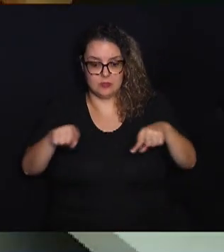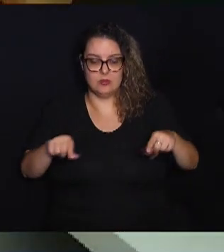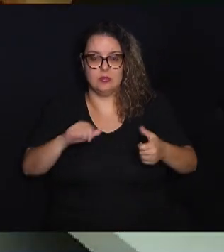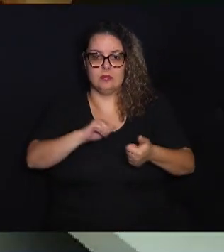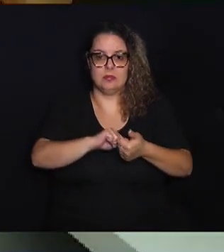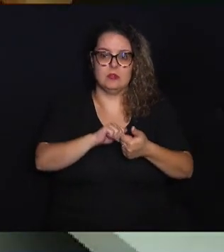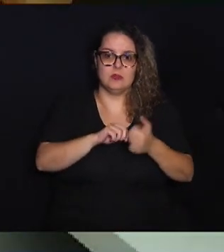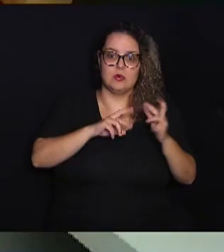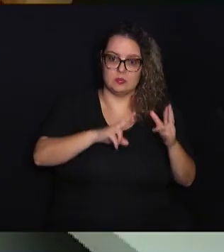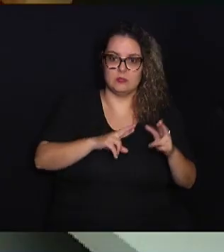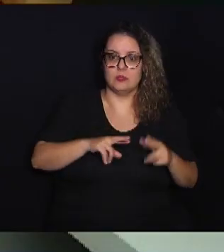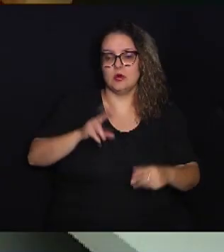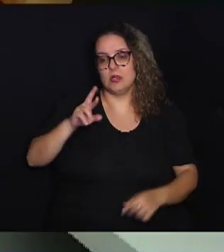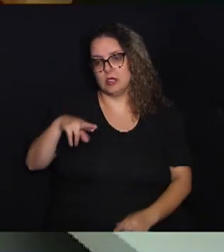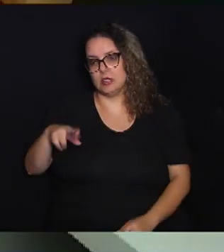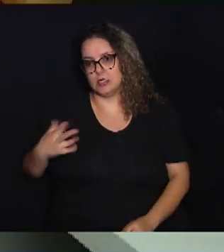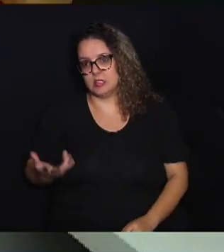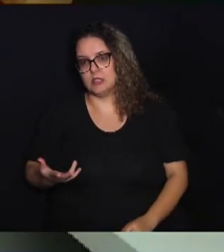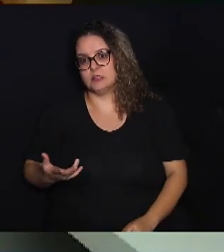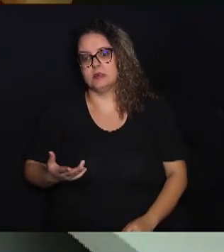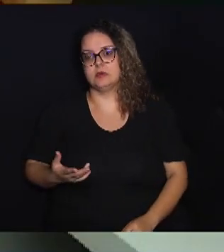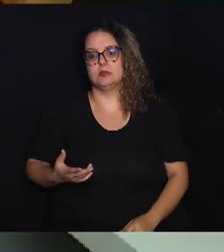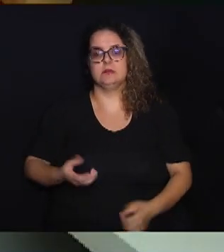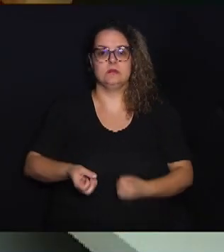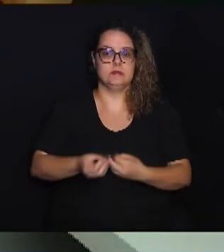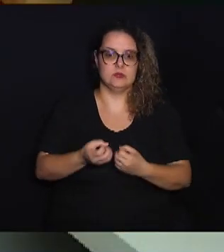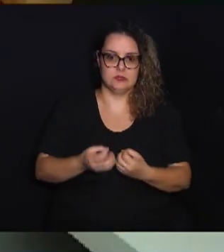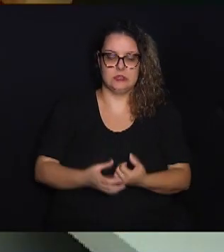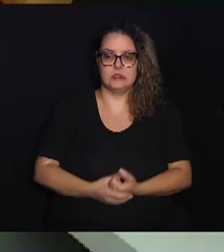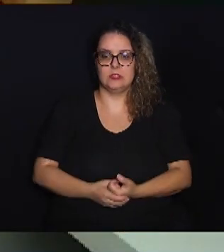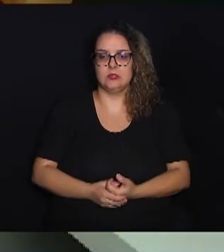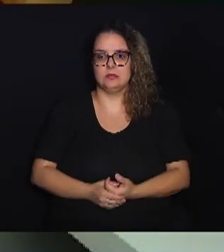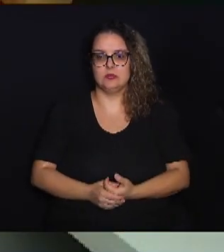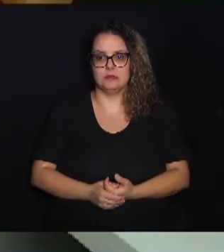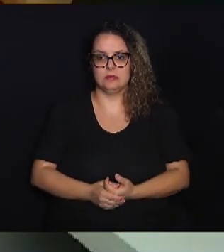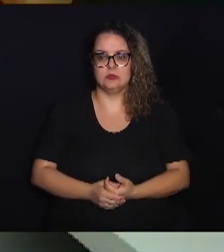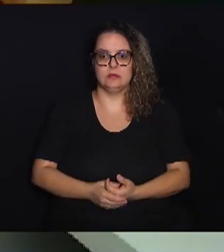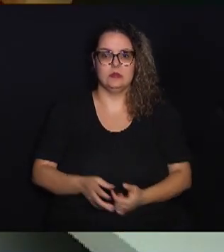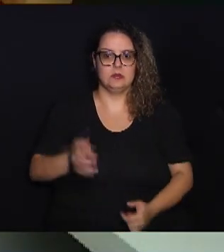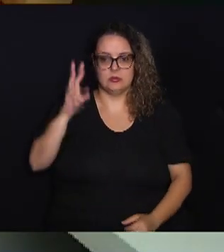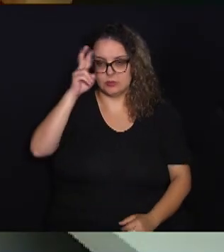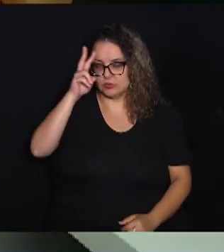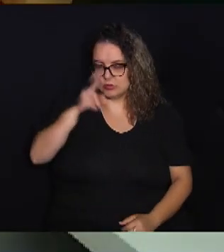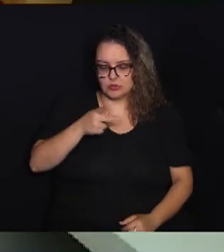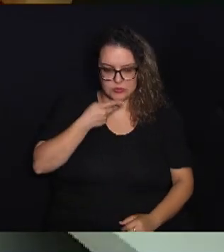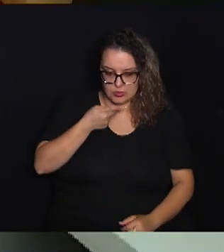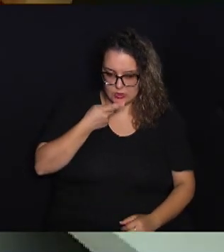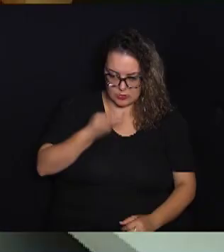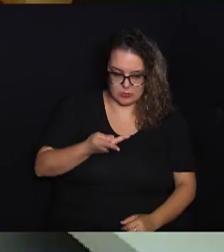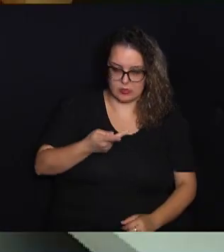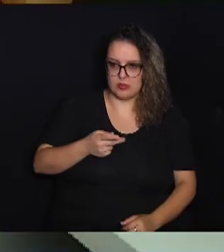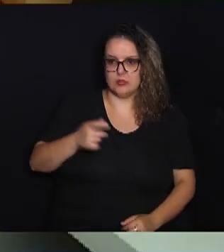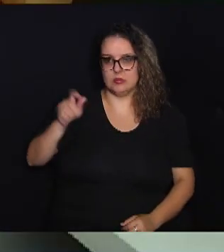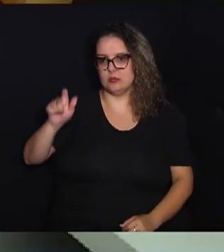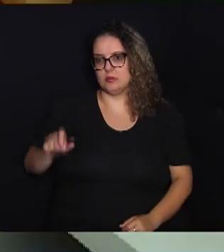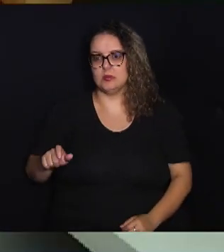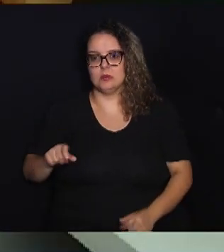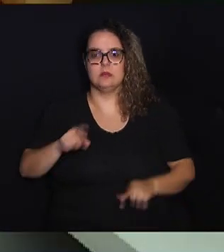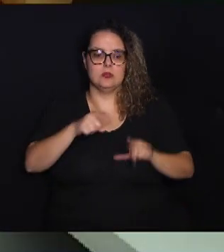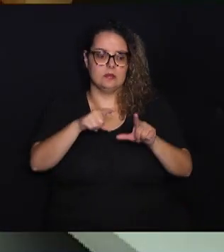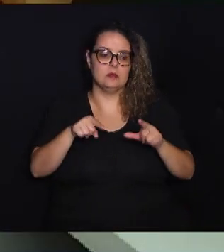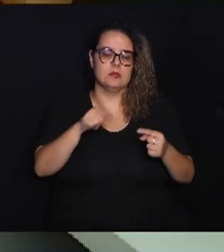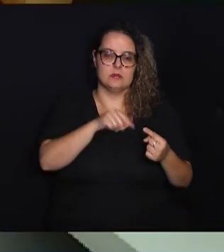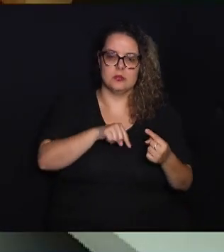conta desses dados. Então, você tem desde os dados de relato do paciente, pesquisas, escalas, até esses dados mais objetivos